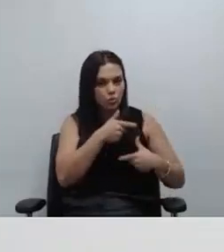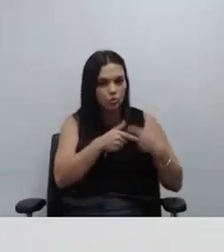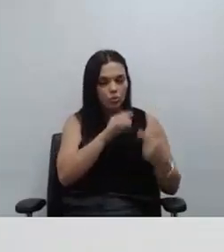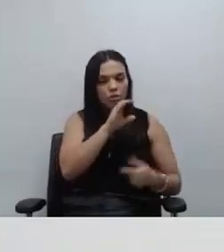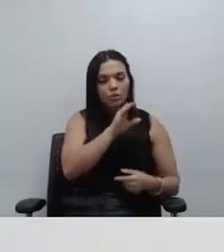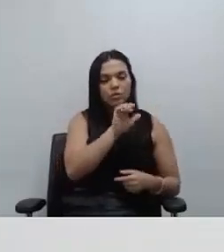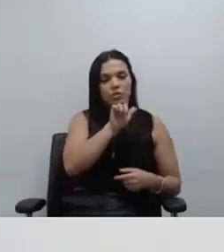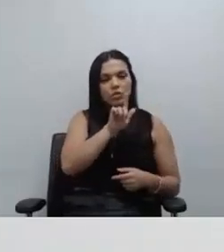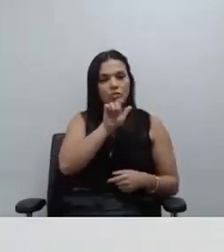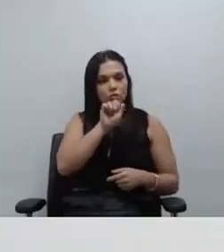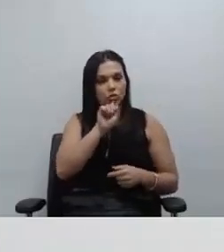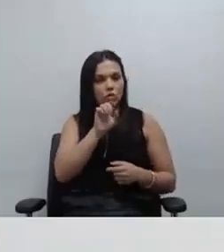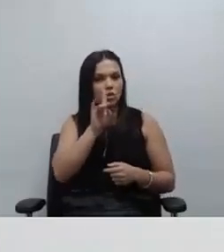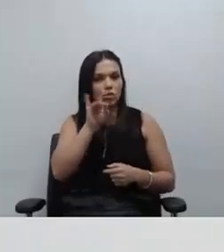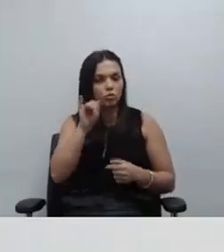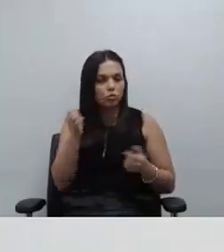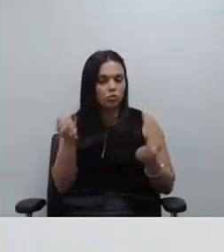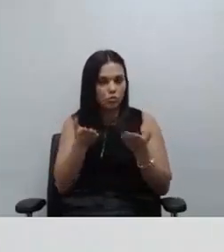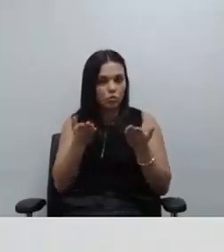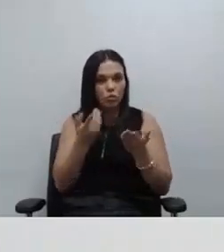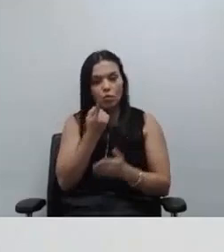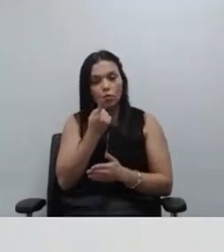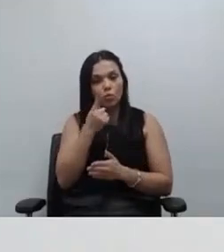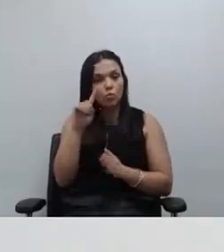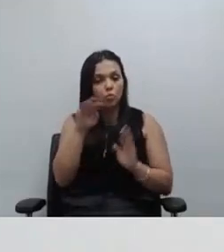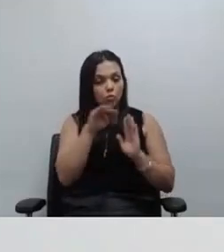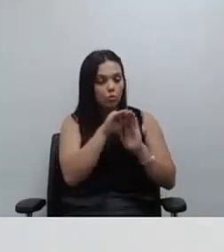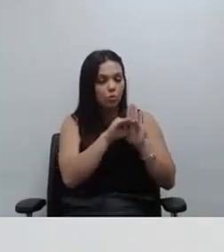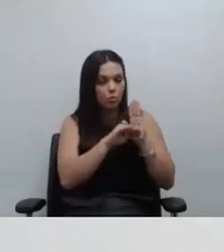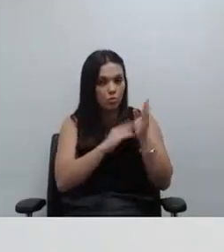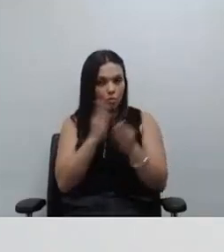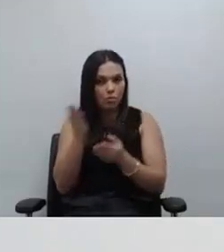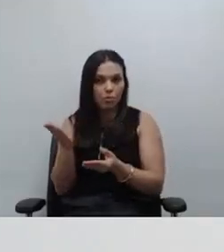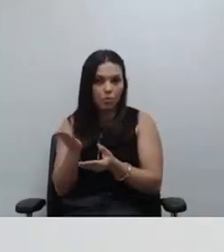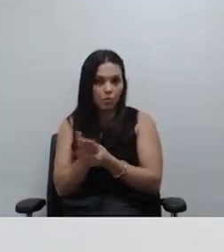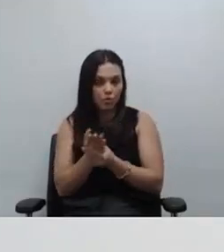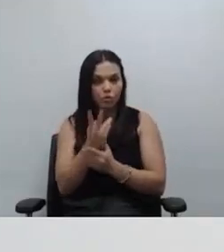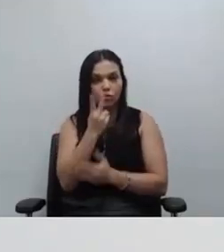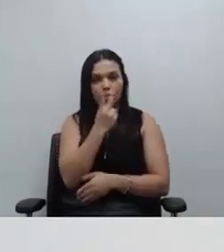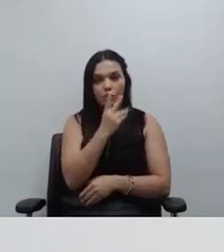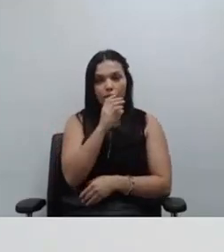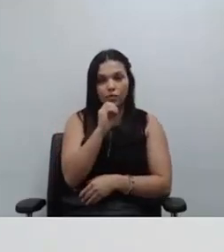hoje. Nosso último processo da pauta é o processo